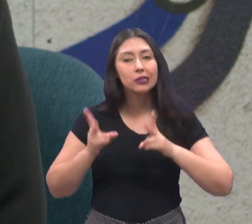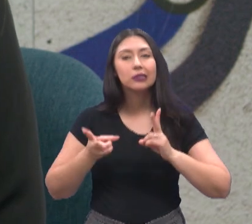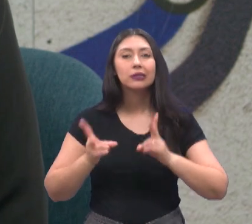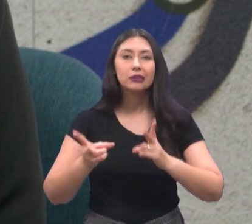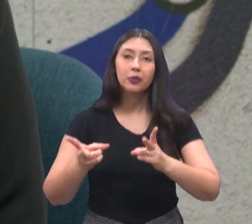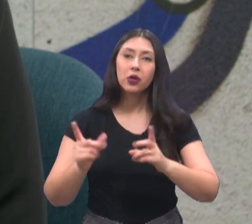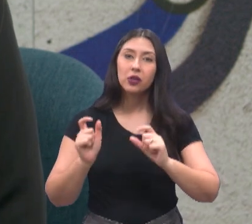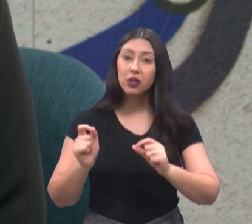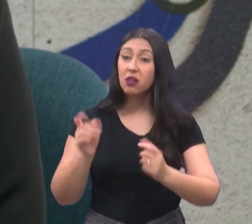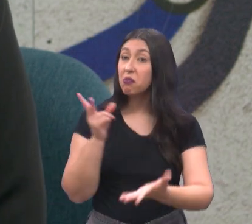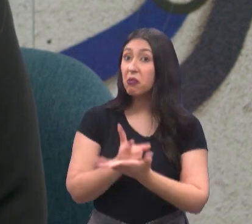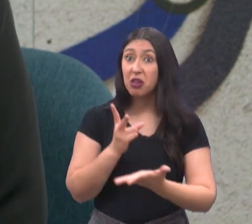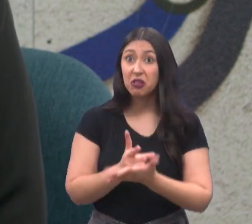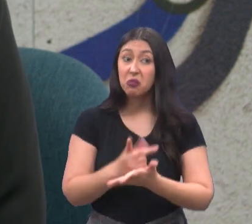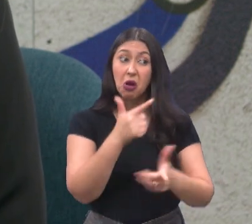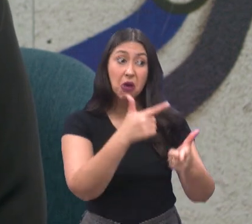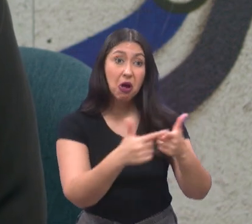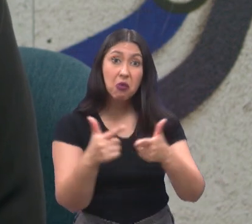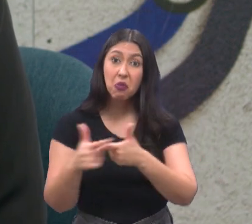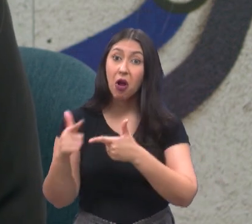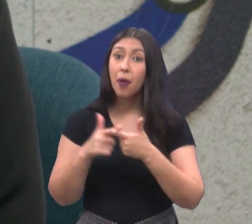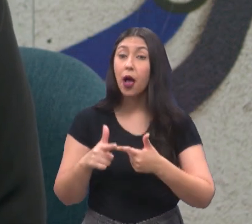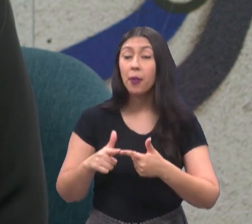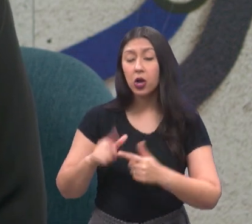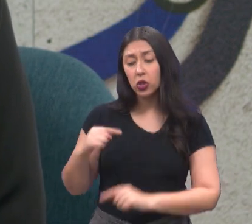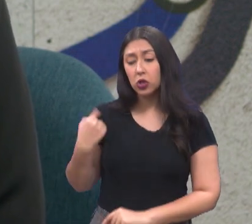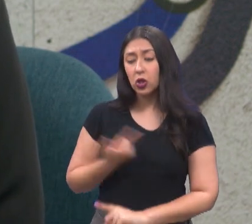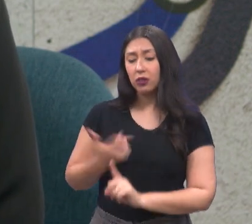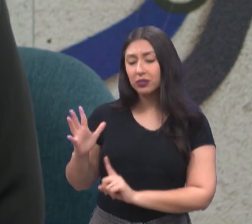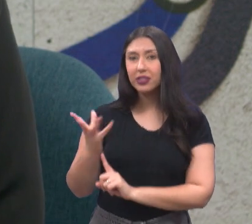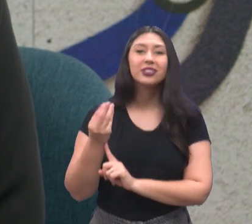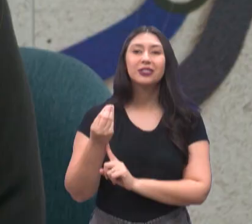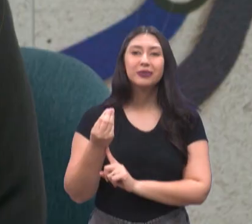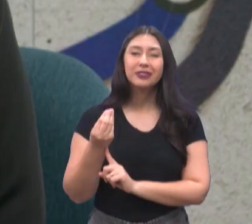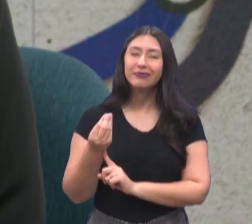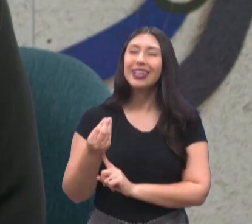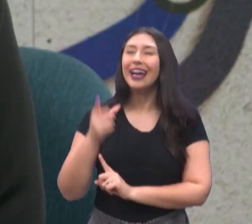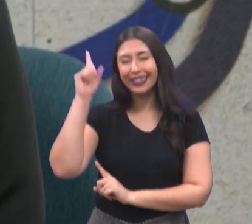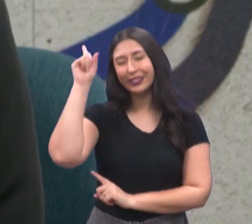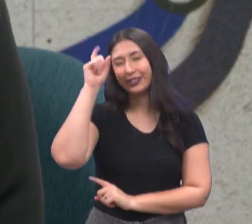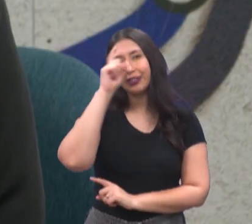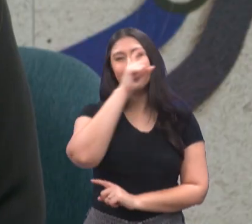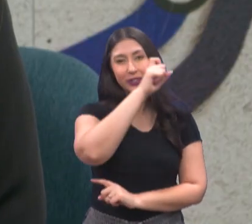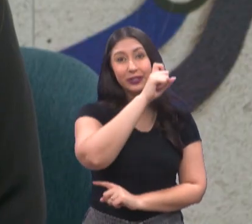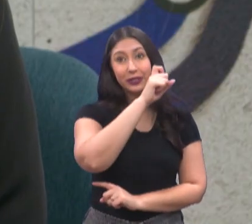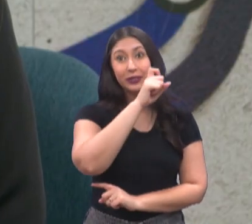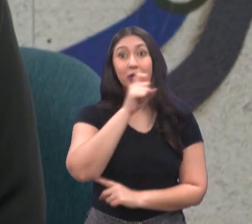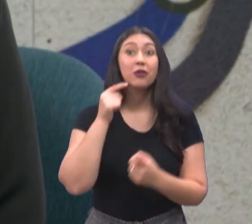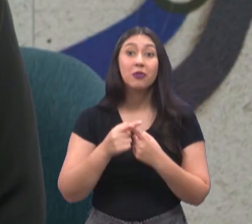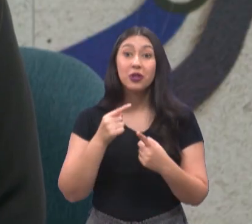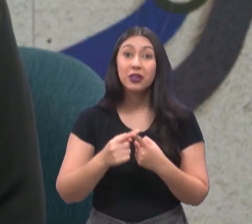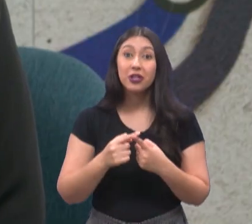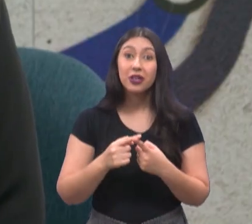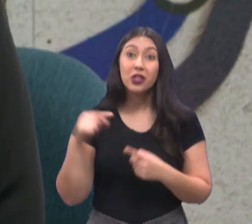mundo pode estar em crise, mas a gente, como artista, sempre vai estar em crise. Então, a gente tem um a mais, porque a gente sabe sair de